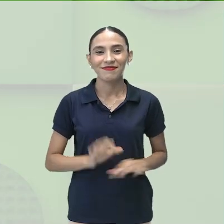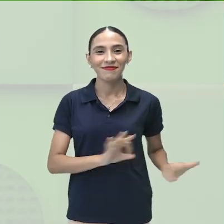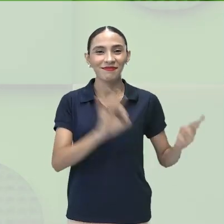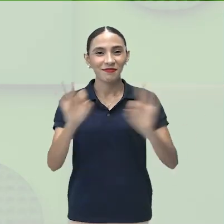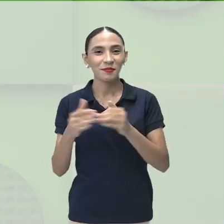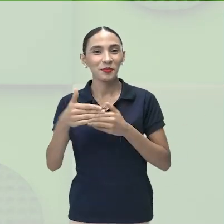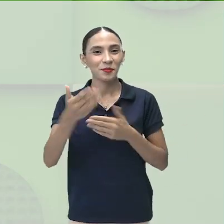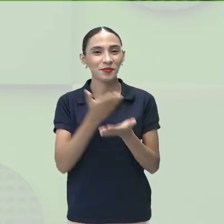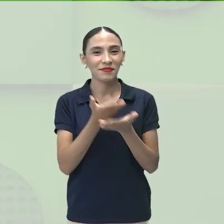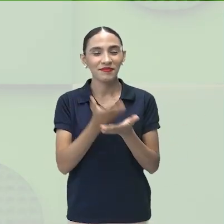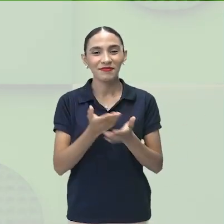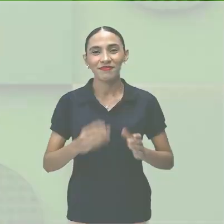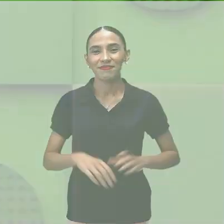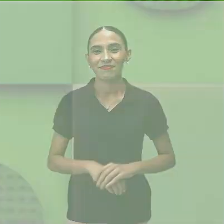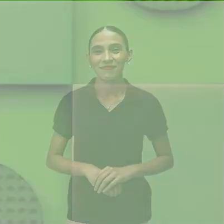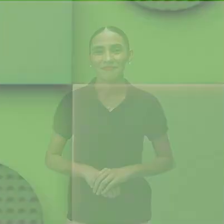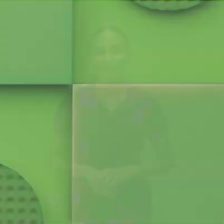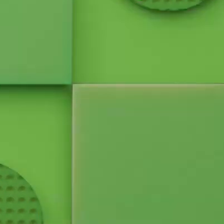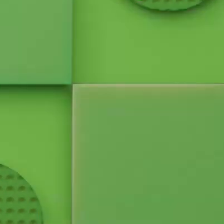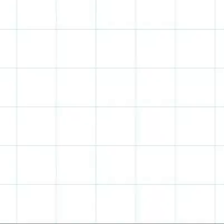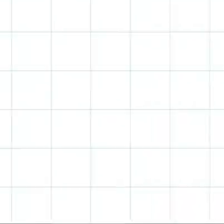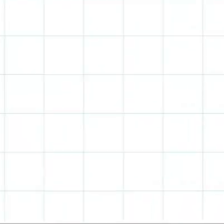Então vamos à nossa aula.